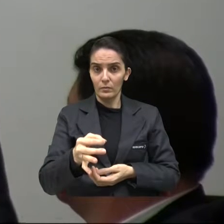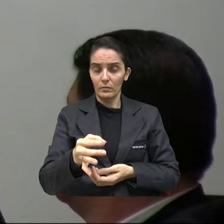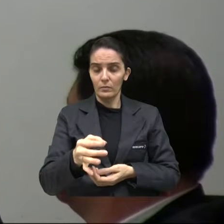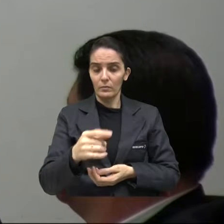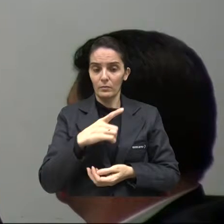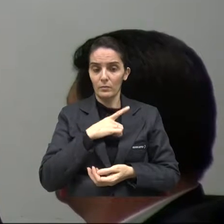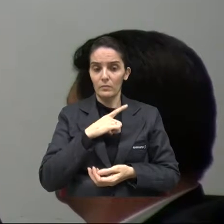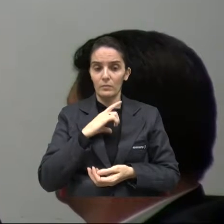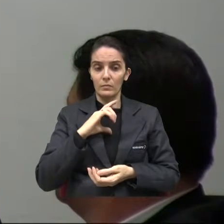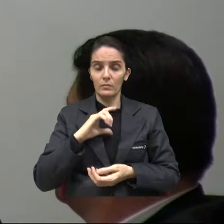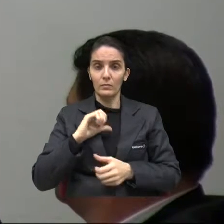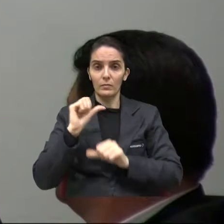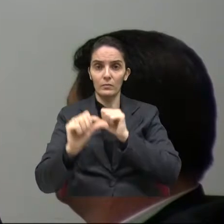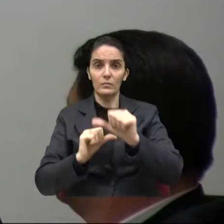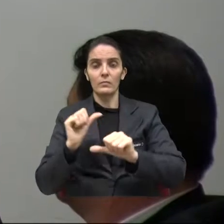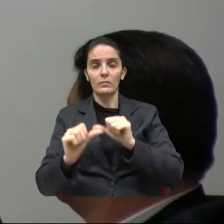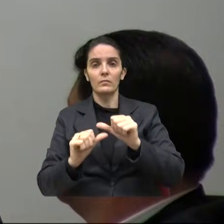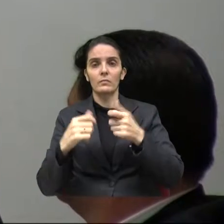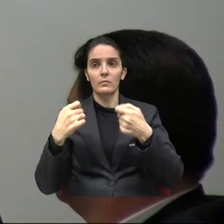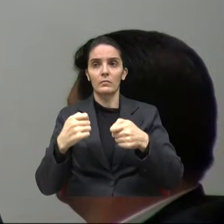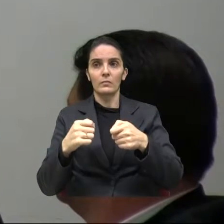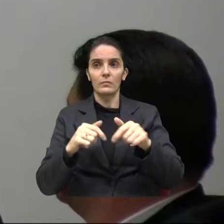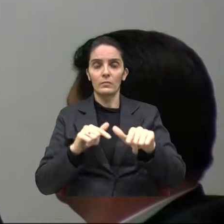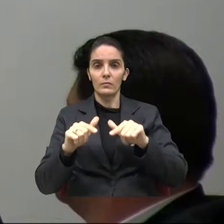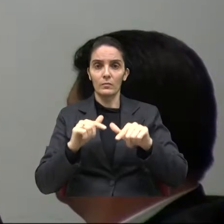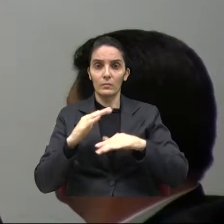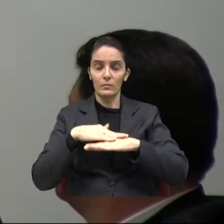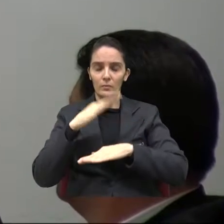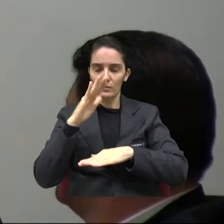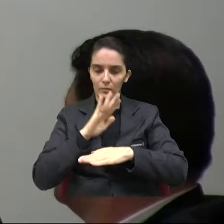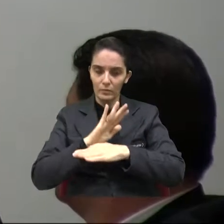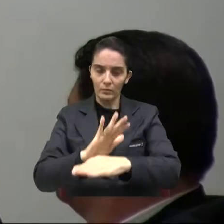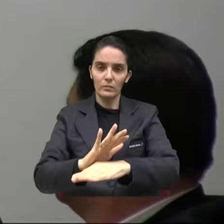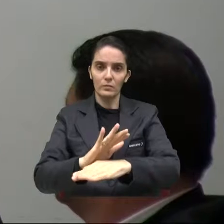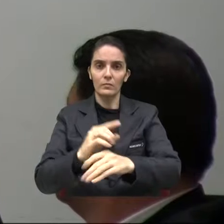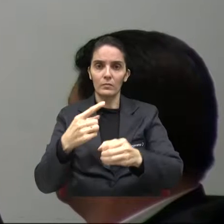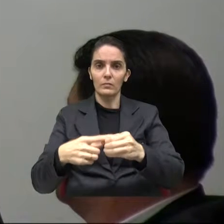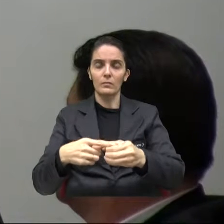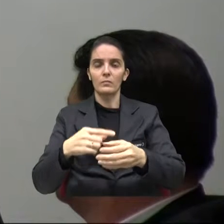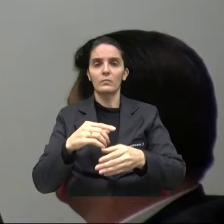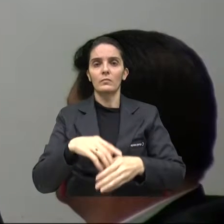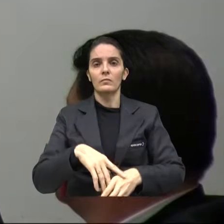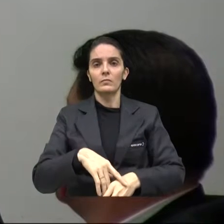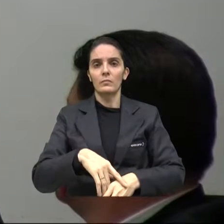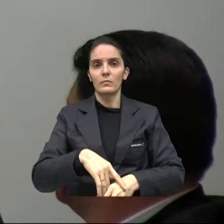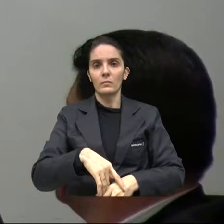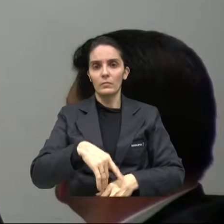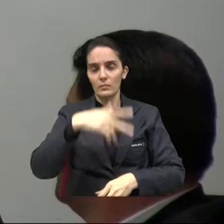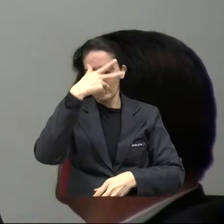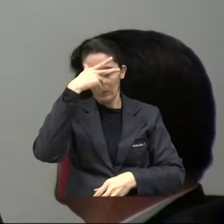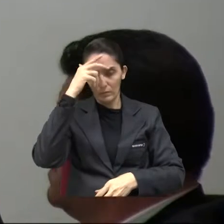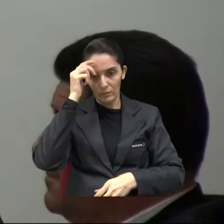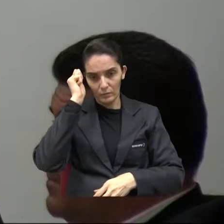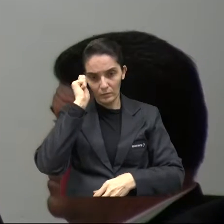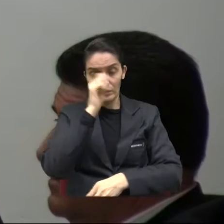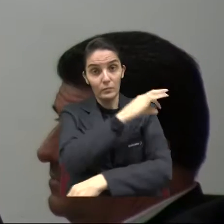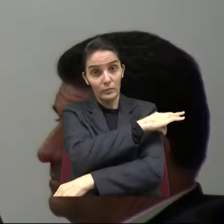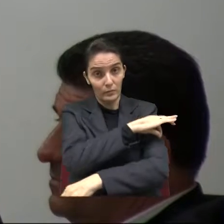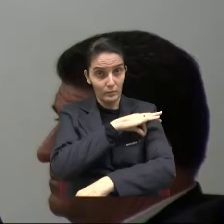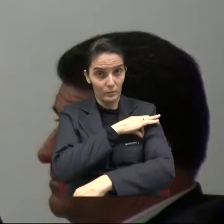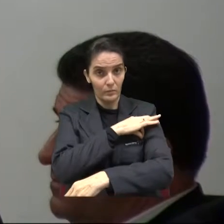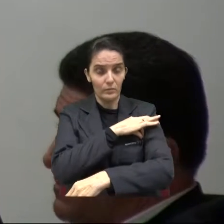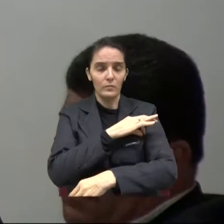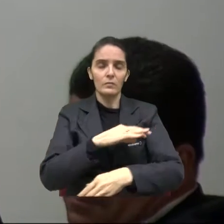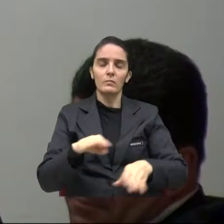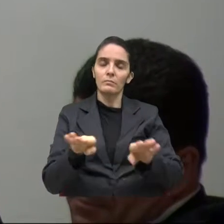mudança, mas que nós possamos trabalhar mais para contribuir para a cidade, que o prefeito possa ser iluminado